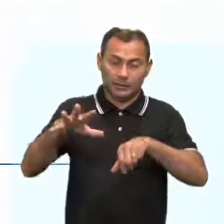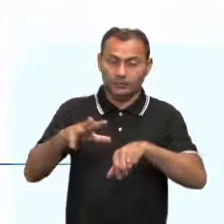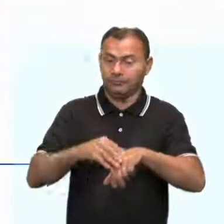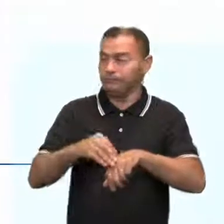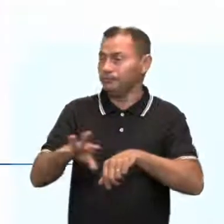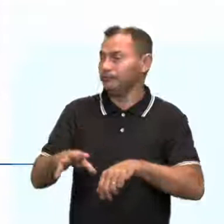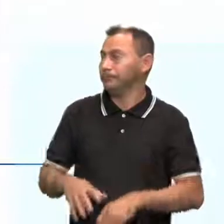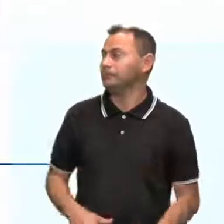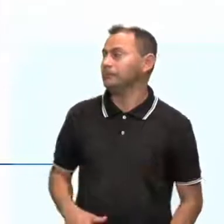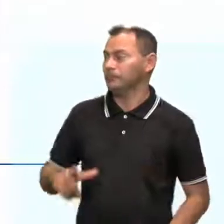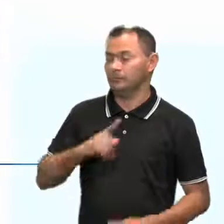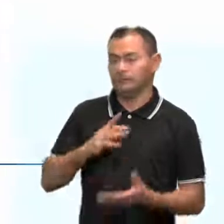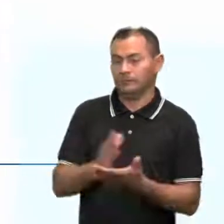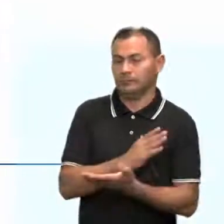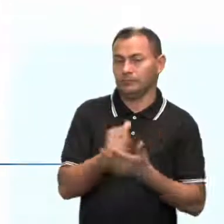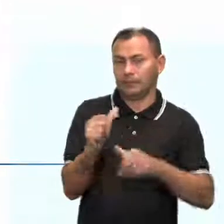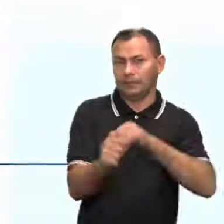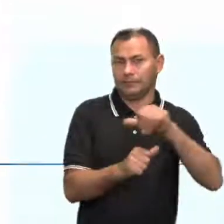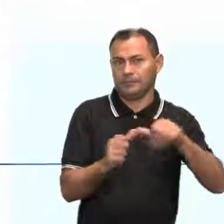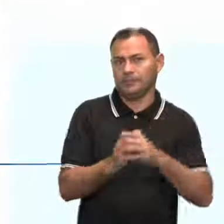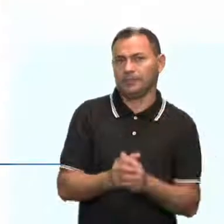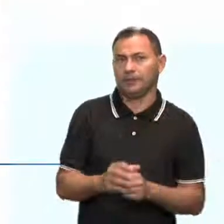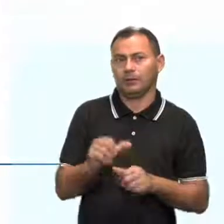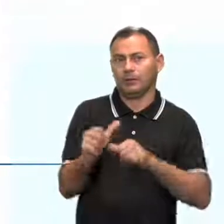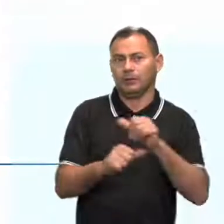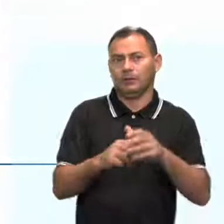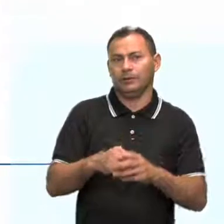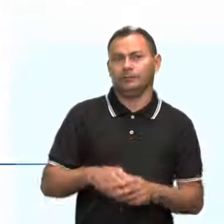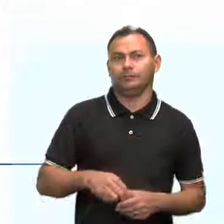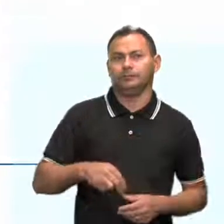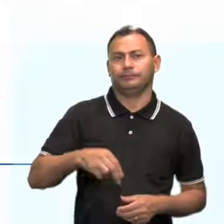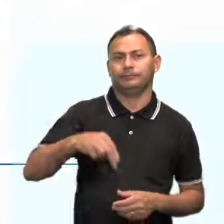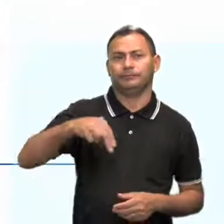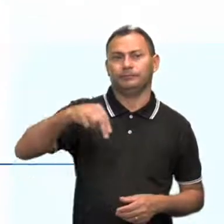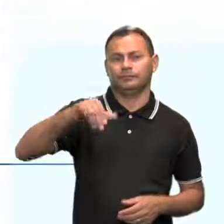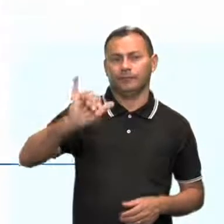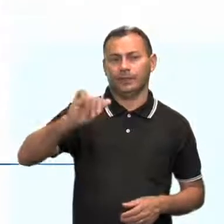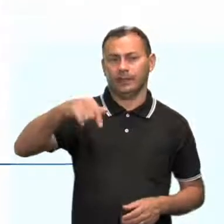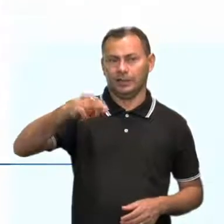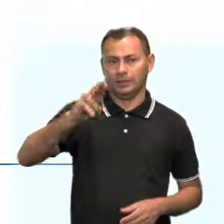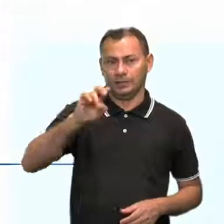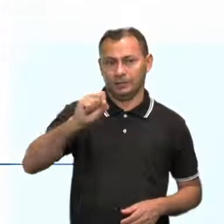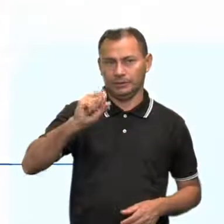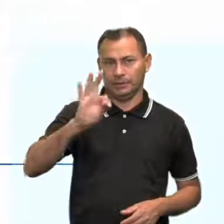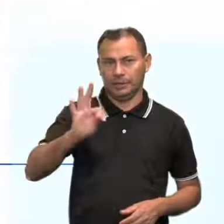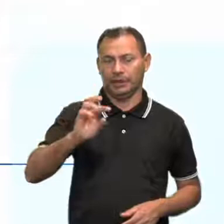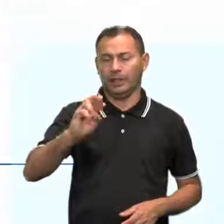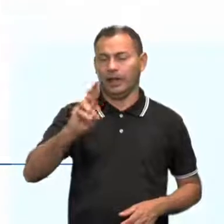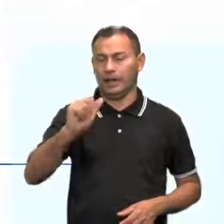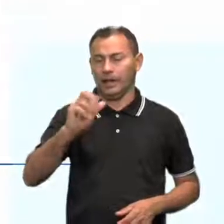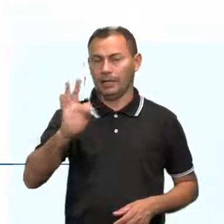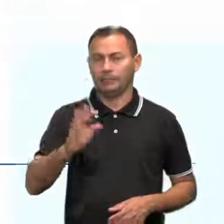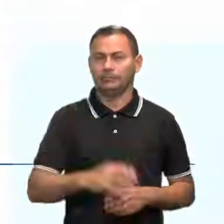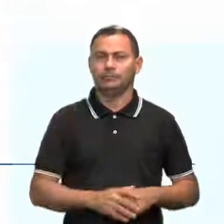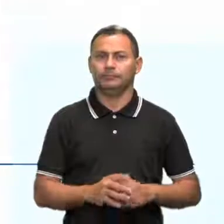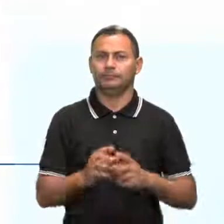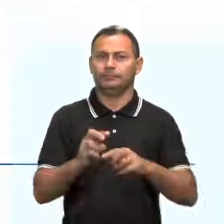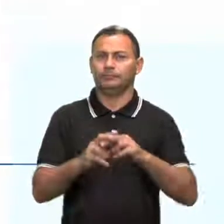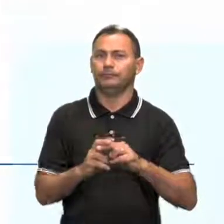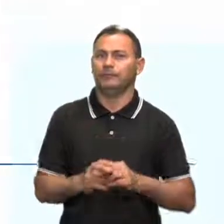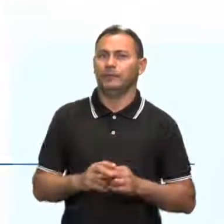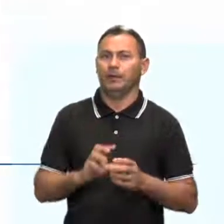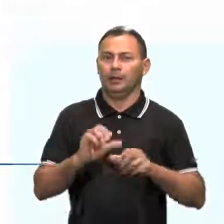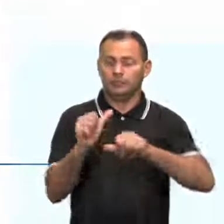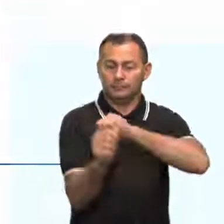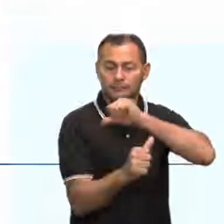Então, existem alguns conversores. O conversor Nyquist rate, ou seja, o conversor da taxa de Nyquist, ele é